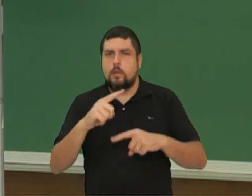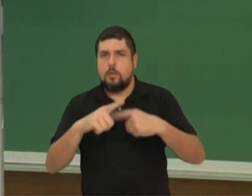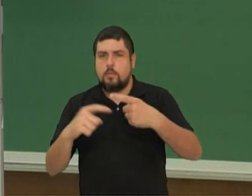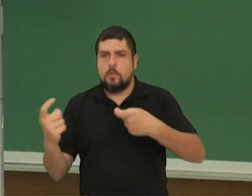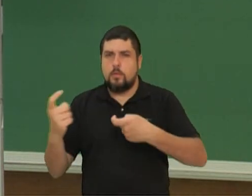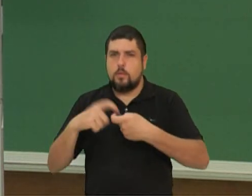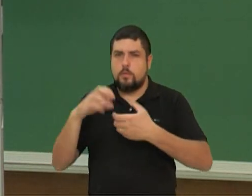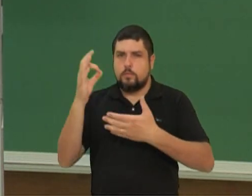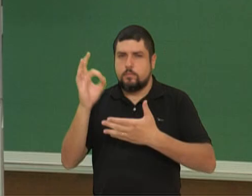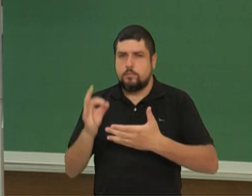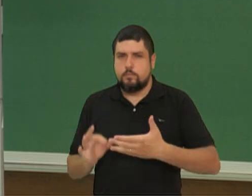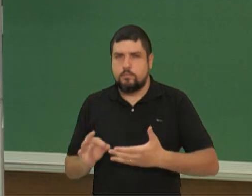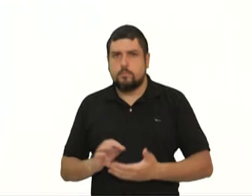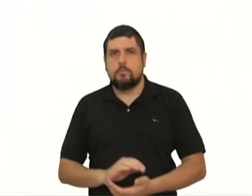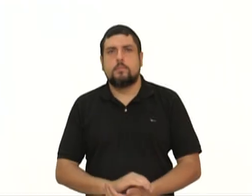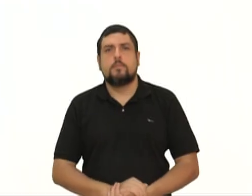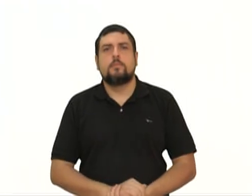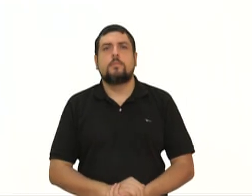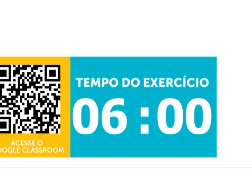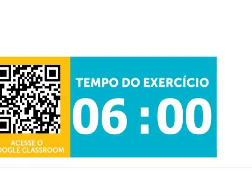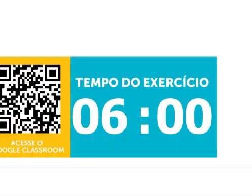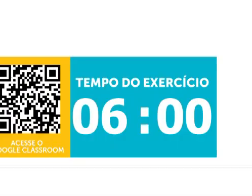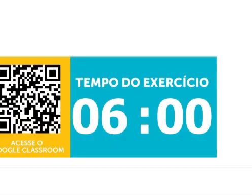volta aqui com a solução do exercício.